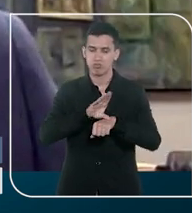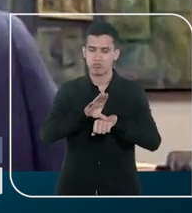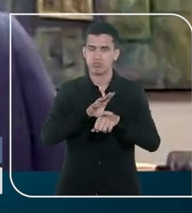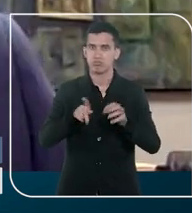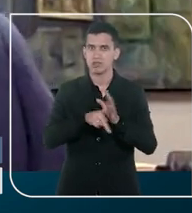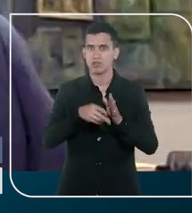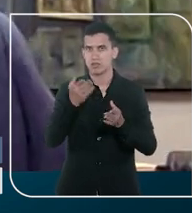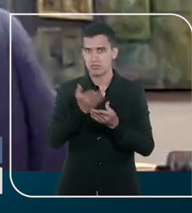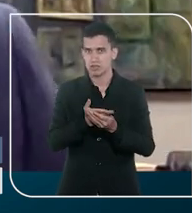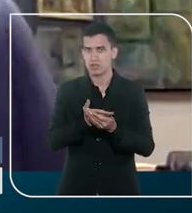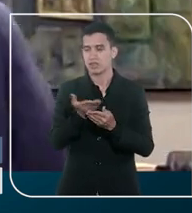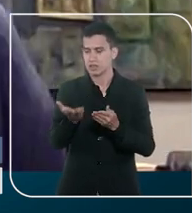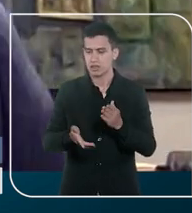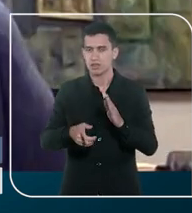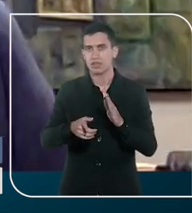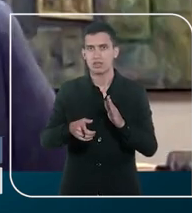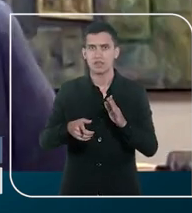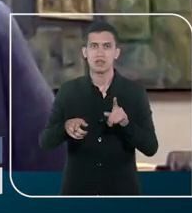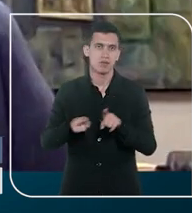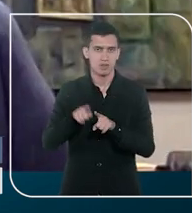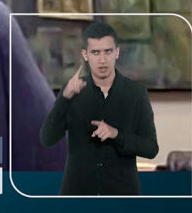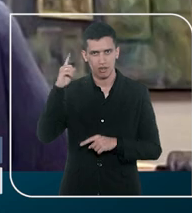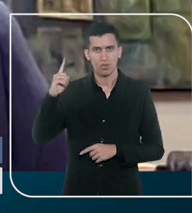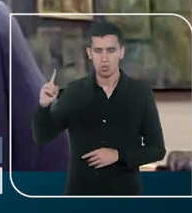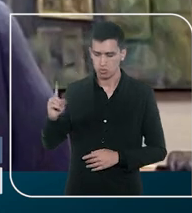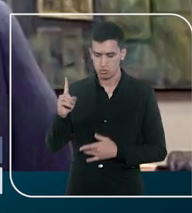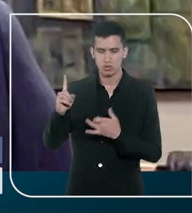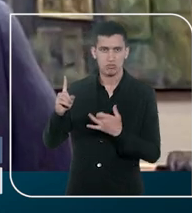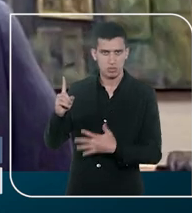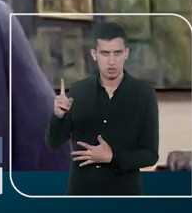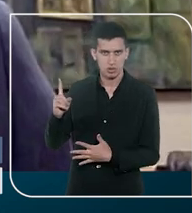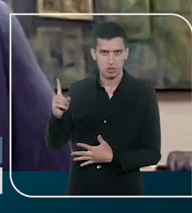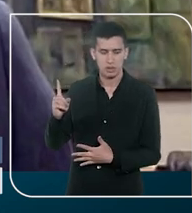legal, aproveitando a deixa do professor Maurício,